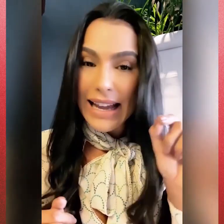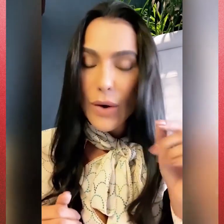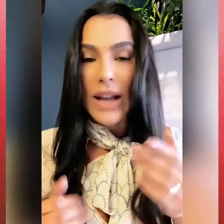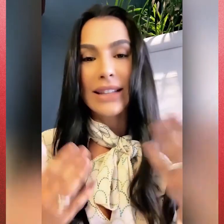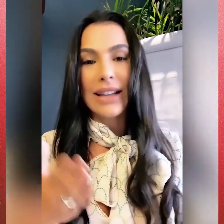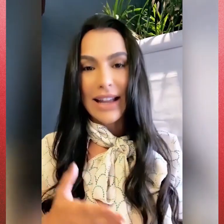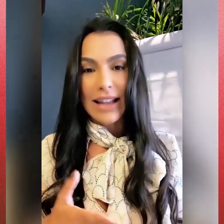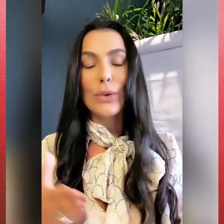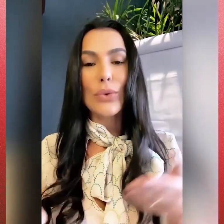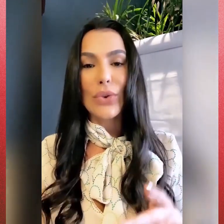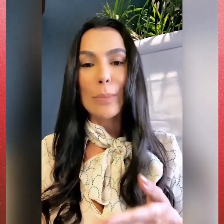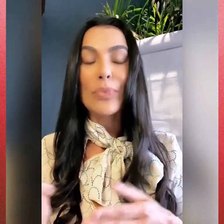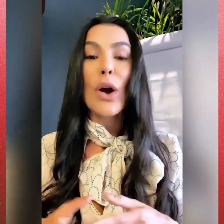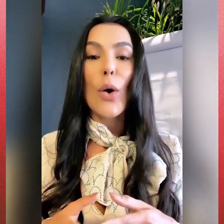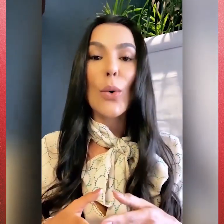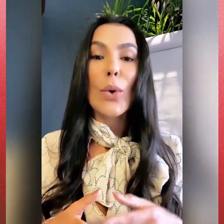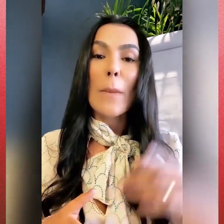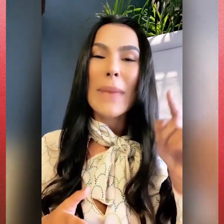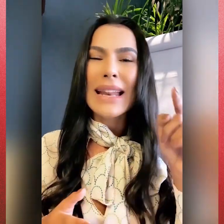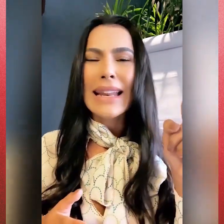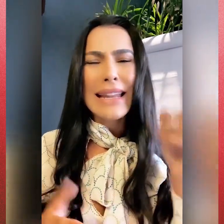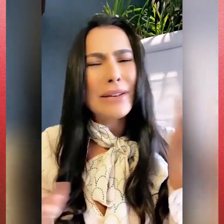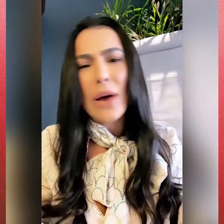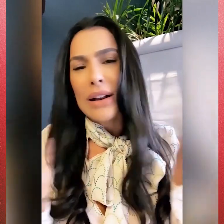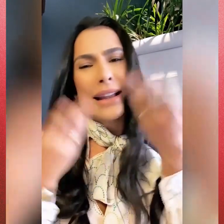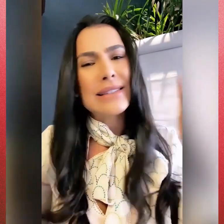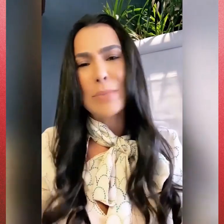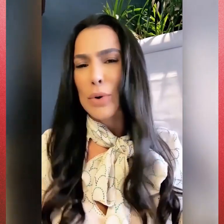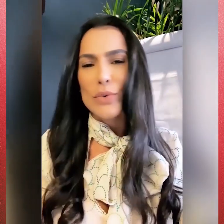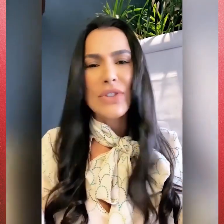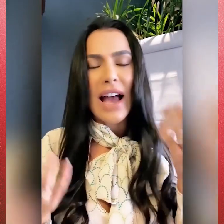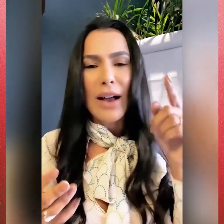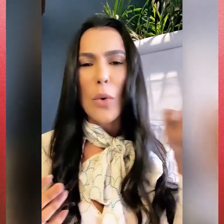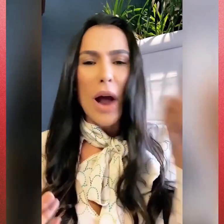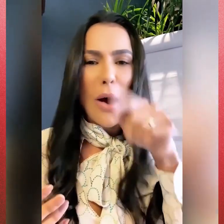menine, com a letra E no fim, ou menina, nem